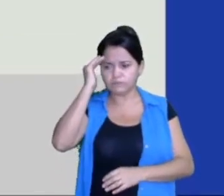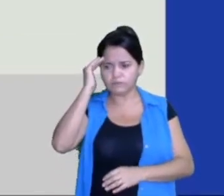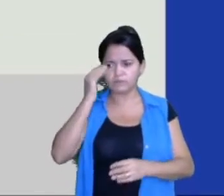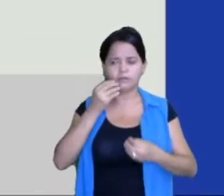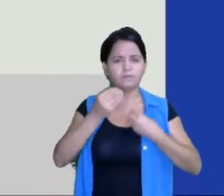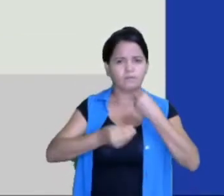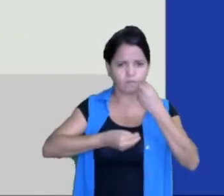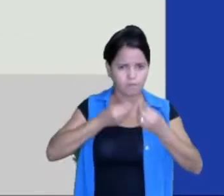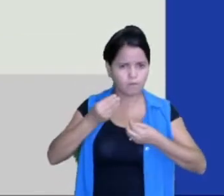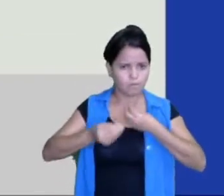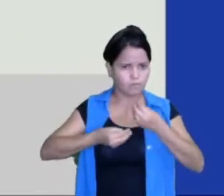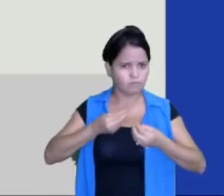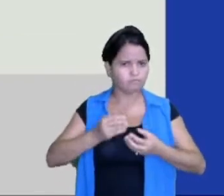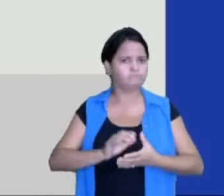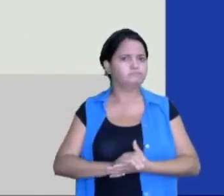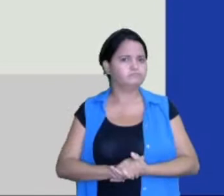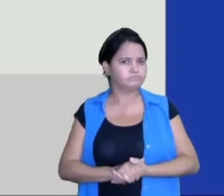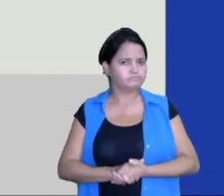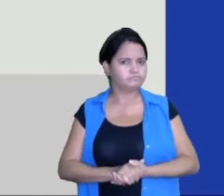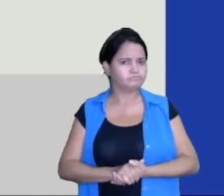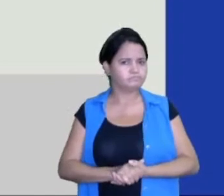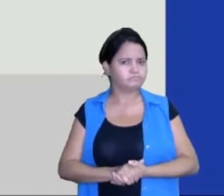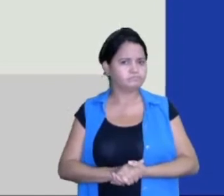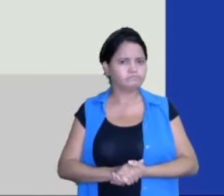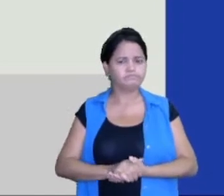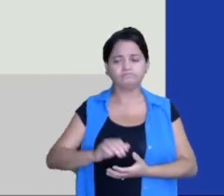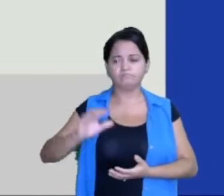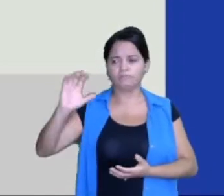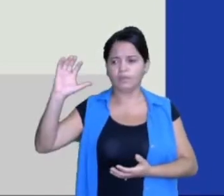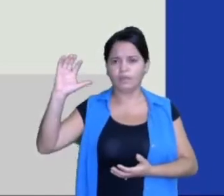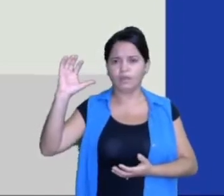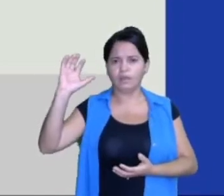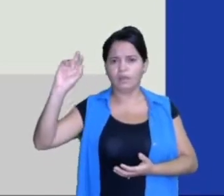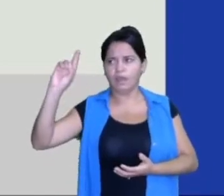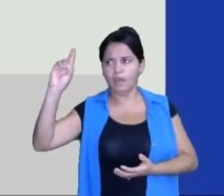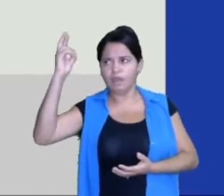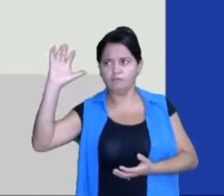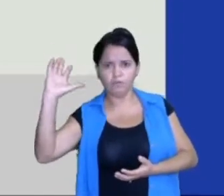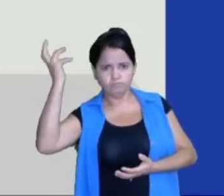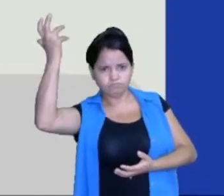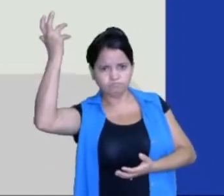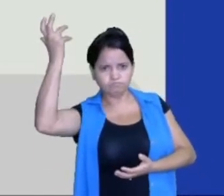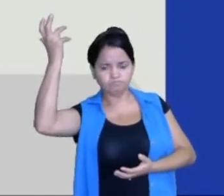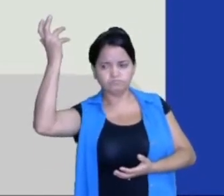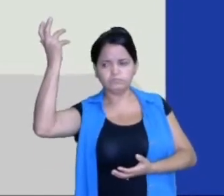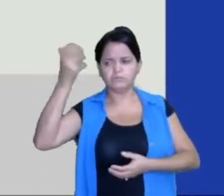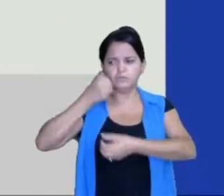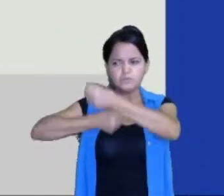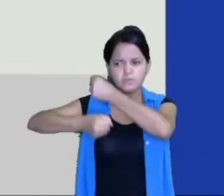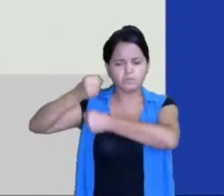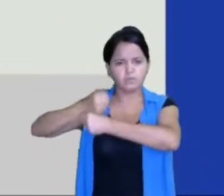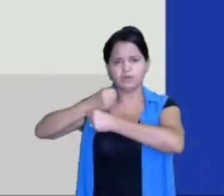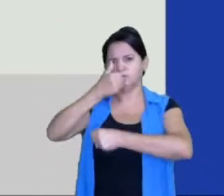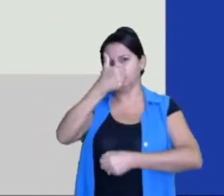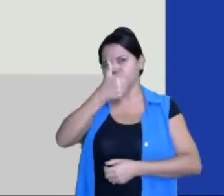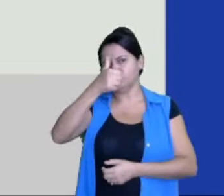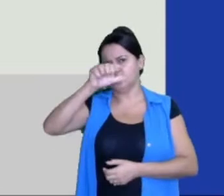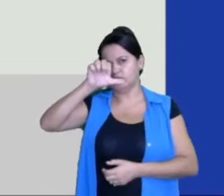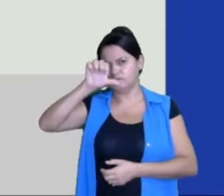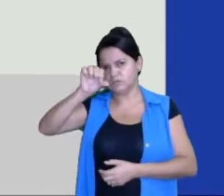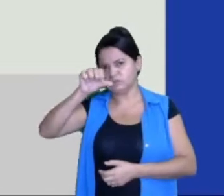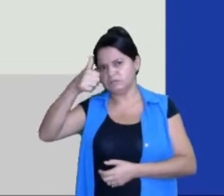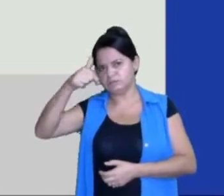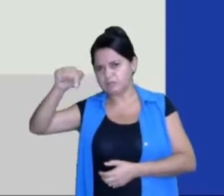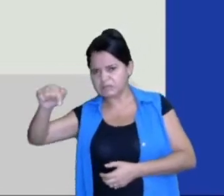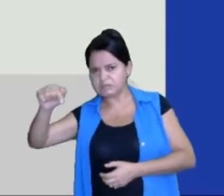que significou isso aí. A Revolução Russa de 1917 foi um período de conflitos, iniciado